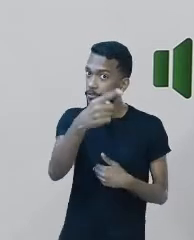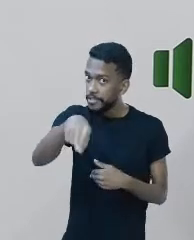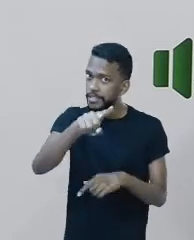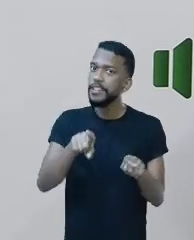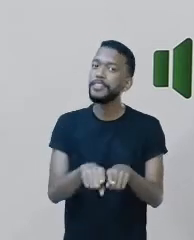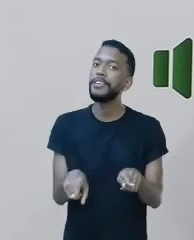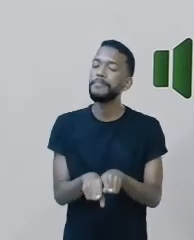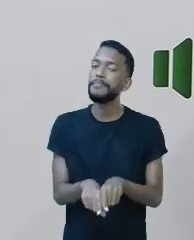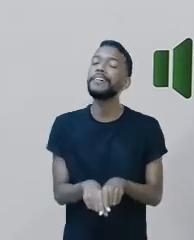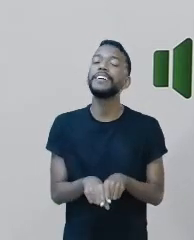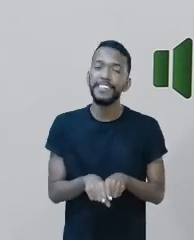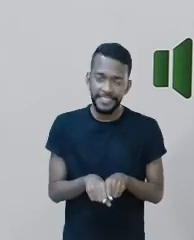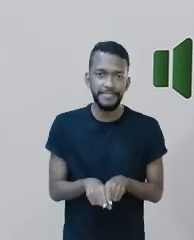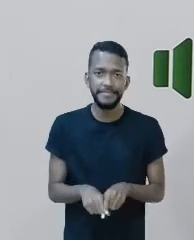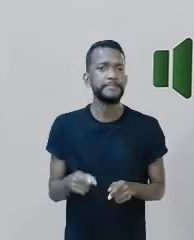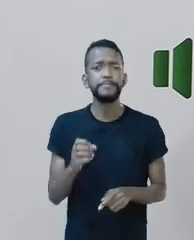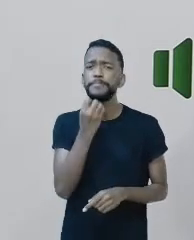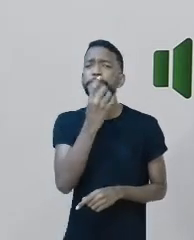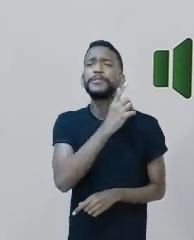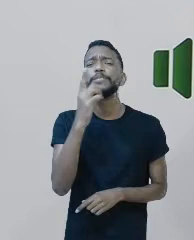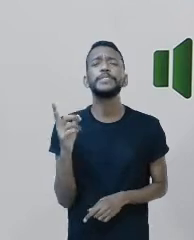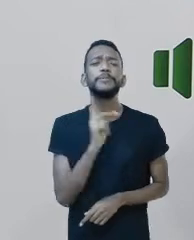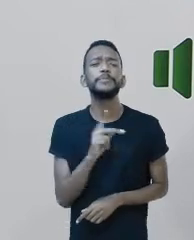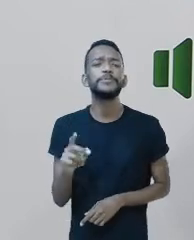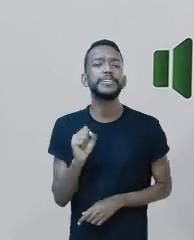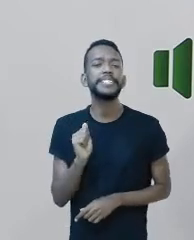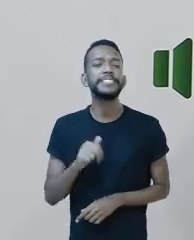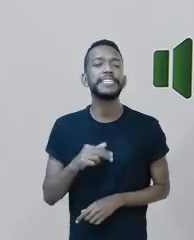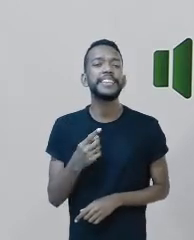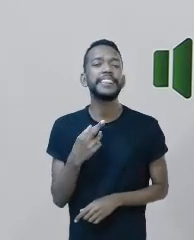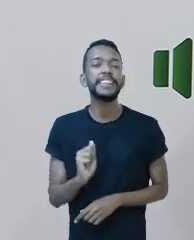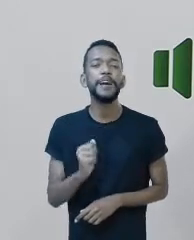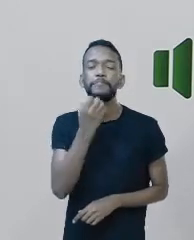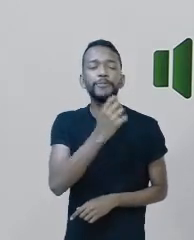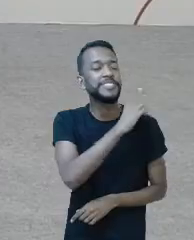certo? Vamos aí. Bom dia, professora Sandra.